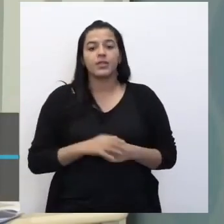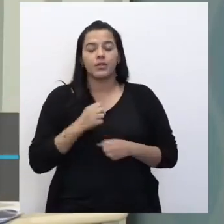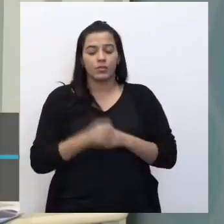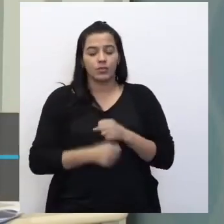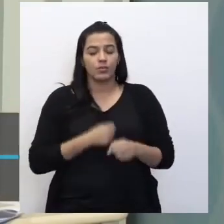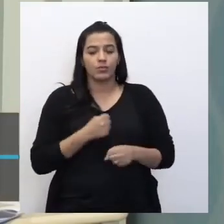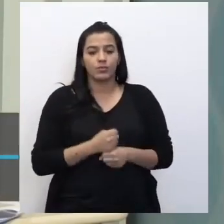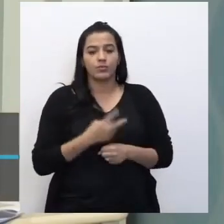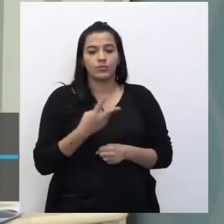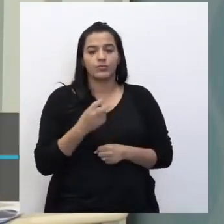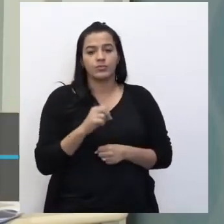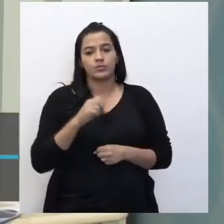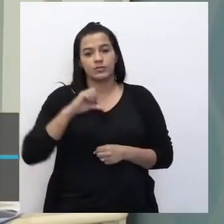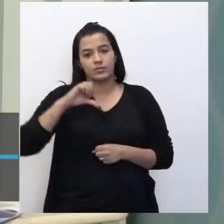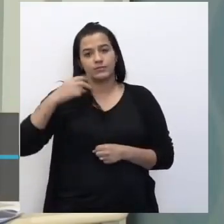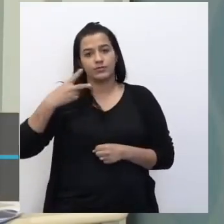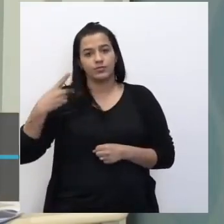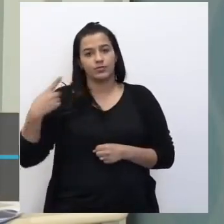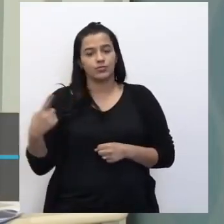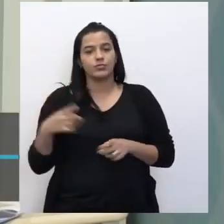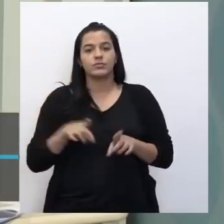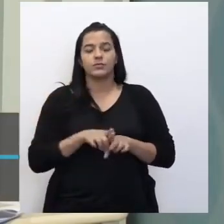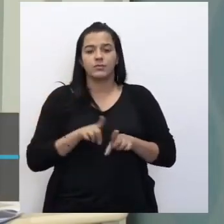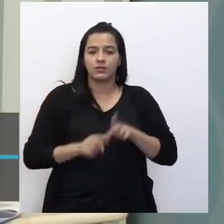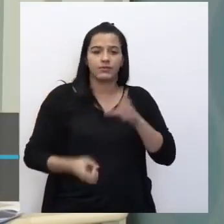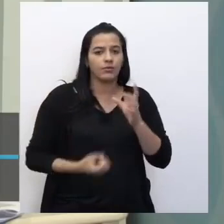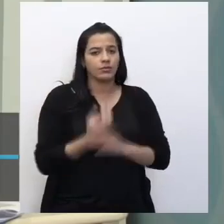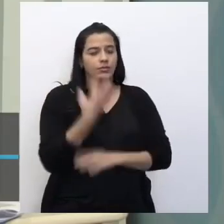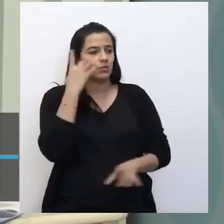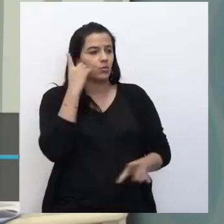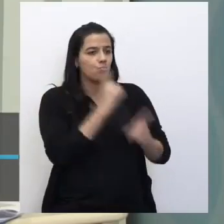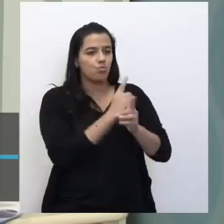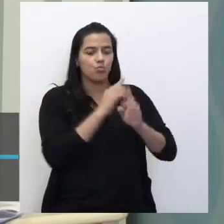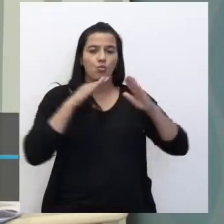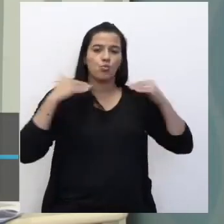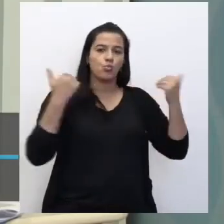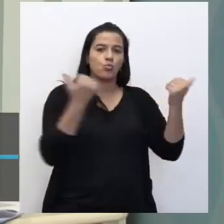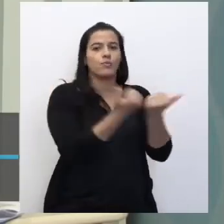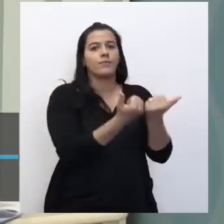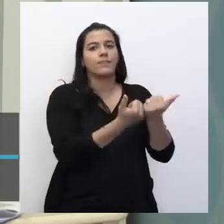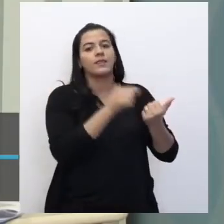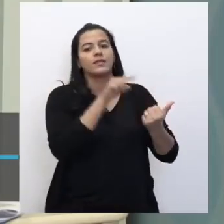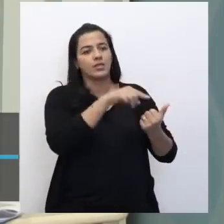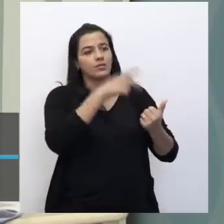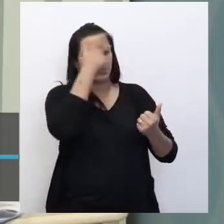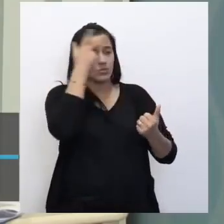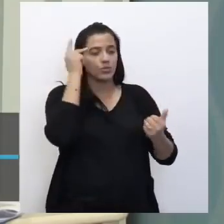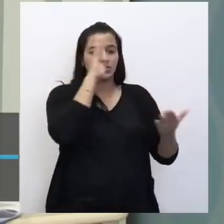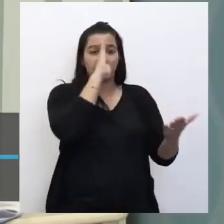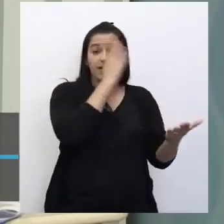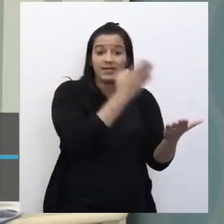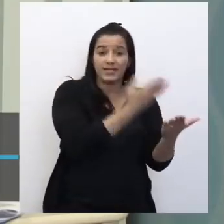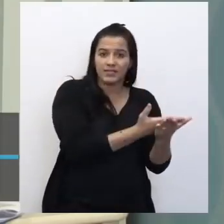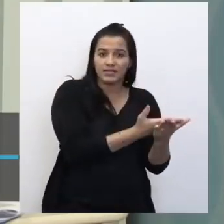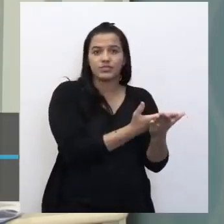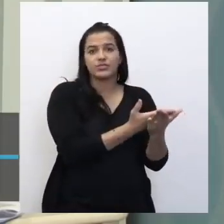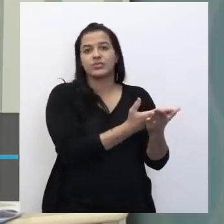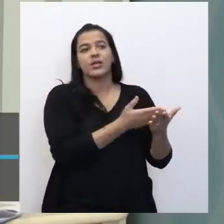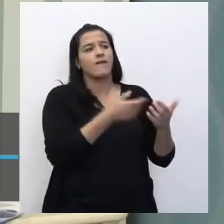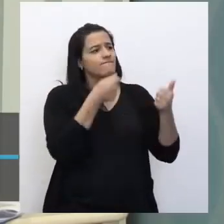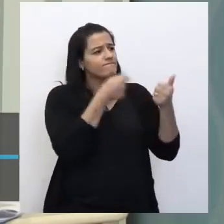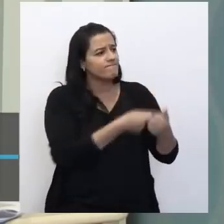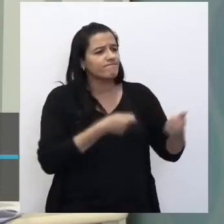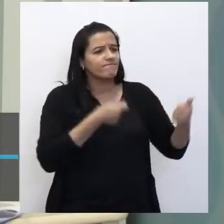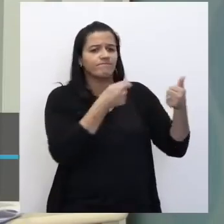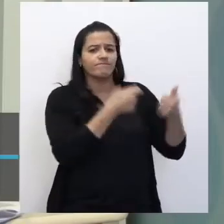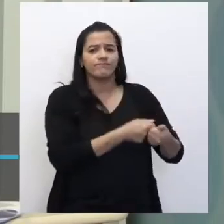estava acontecendo aí um encontro internacional de eugenistas, de gente que defendia